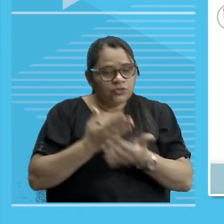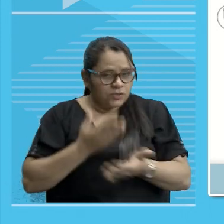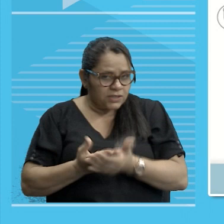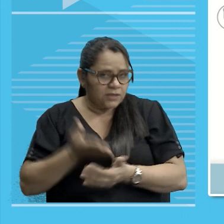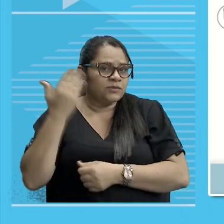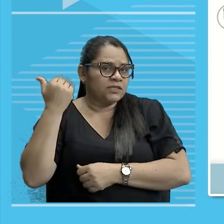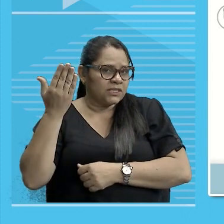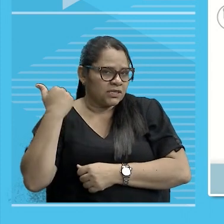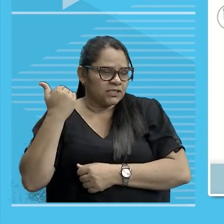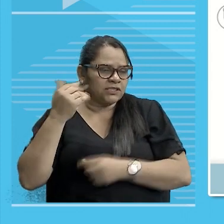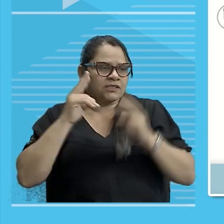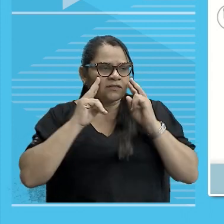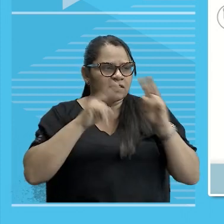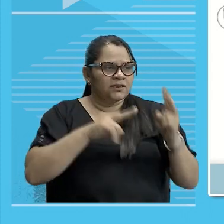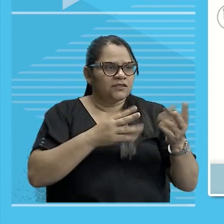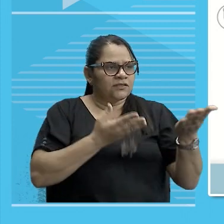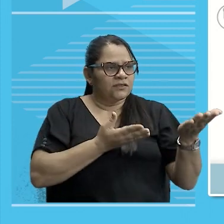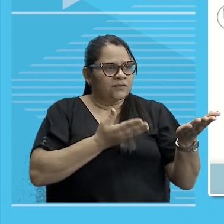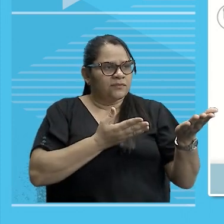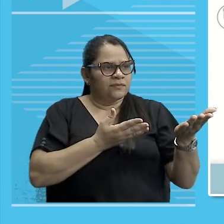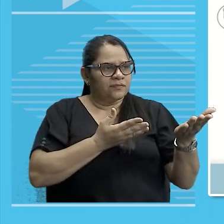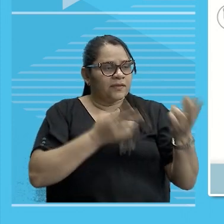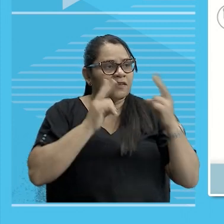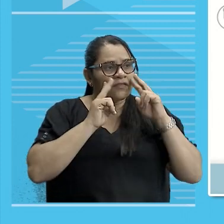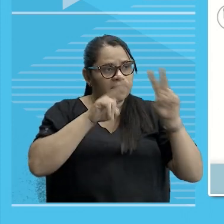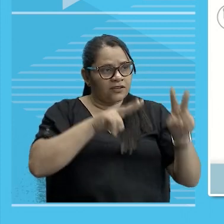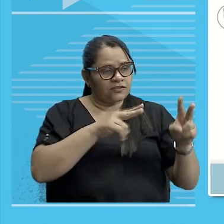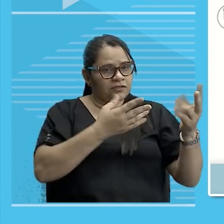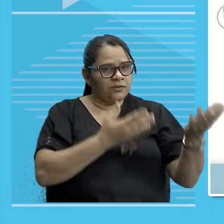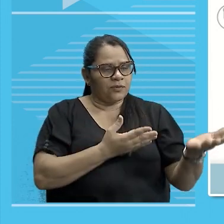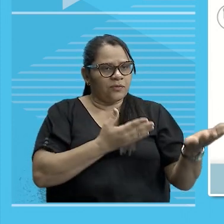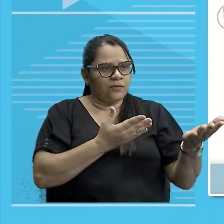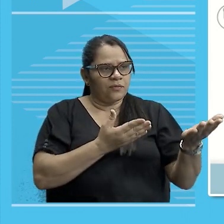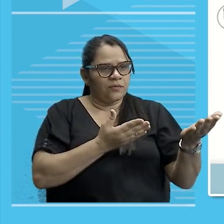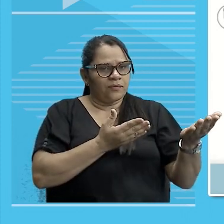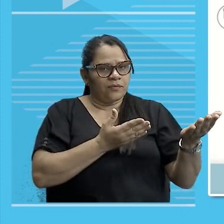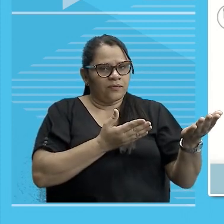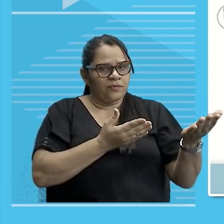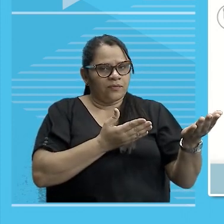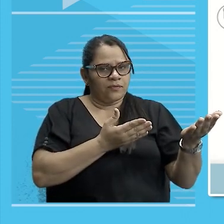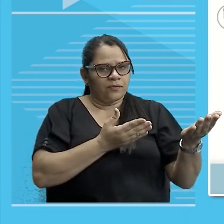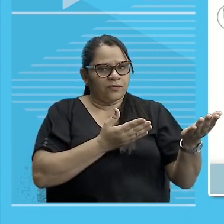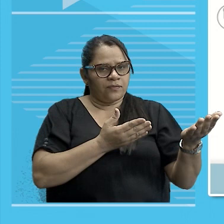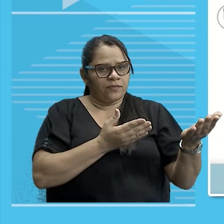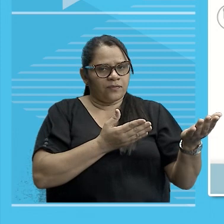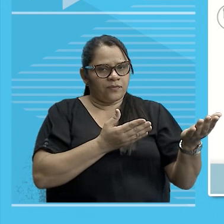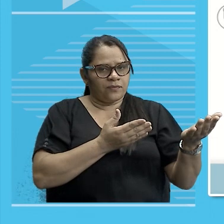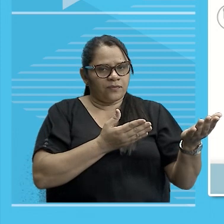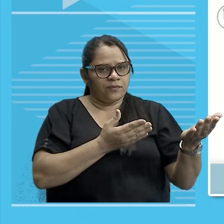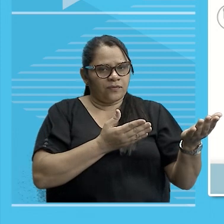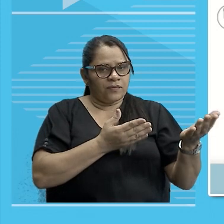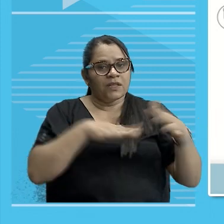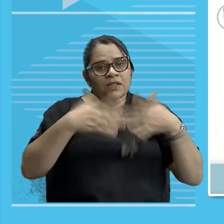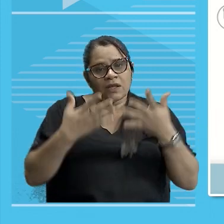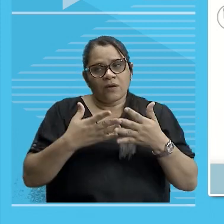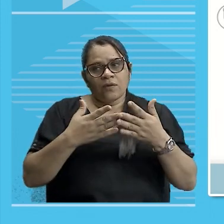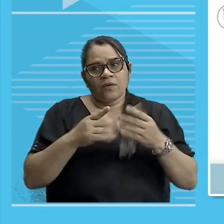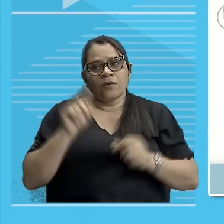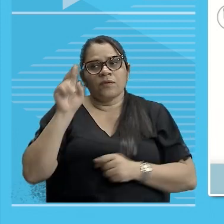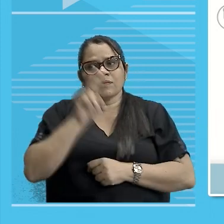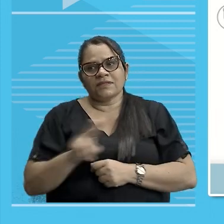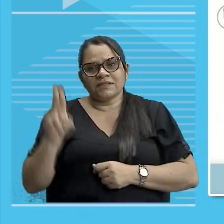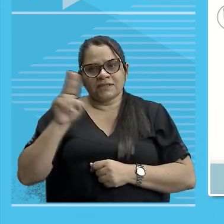anteriores Vejam Só pegando a questão